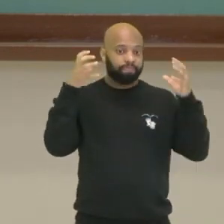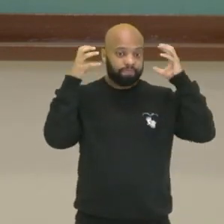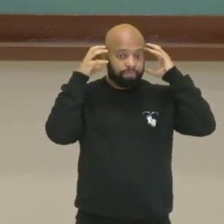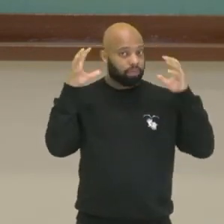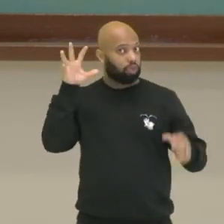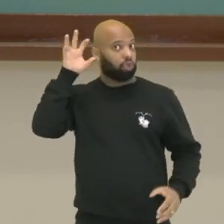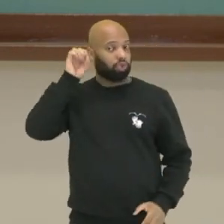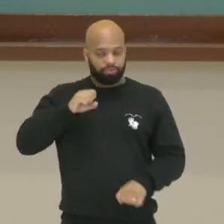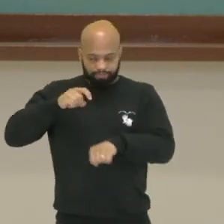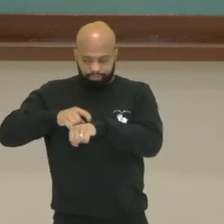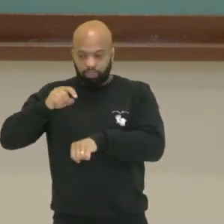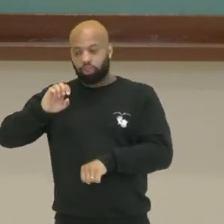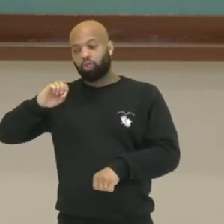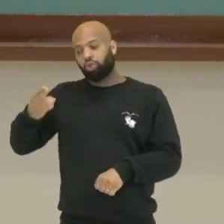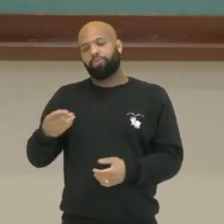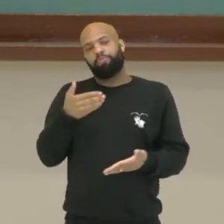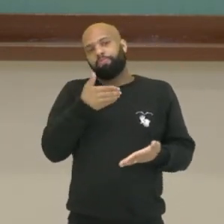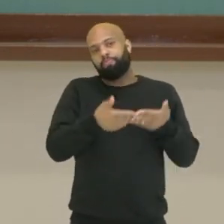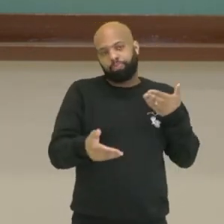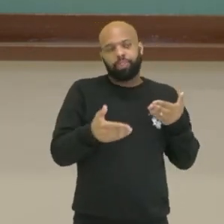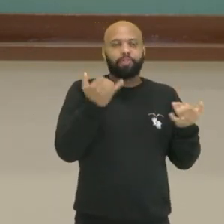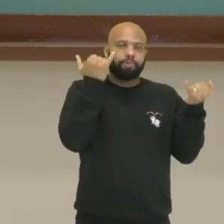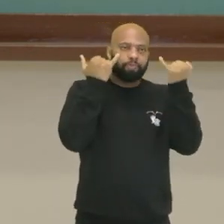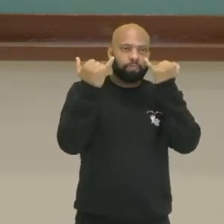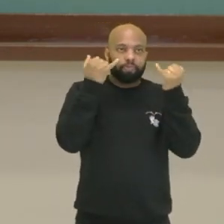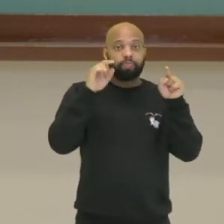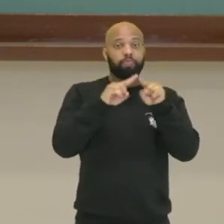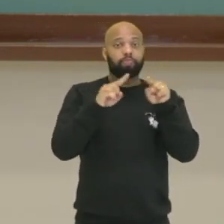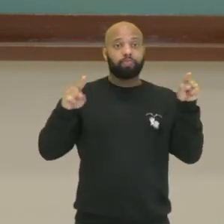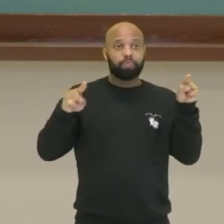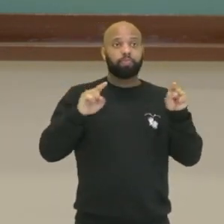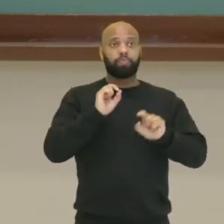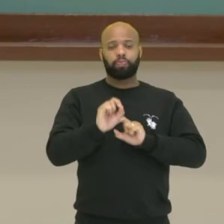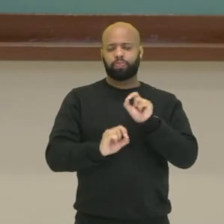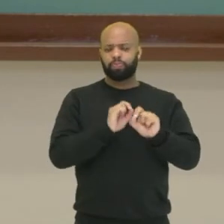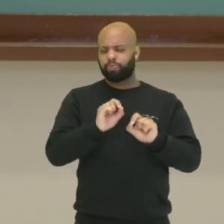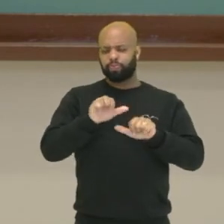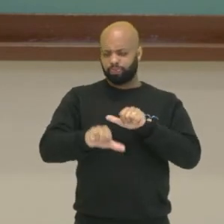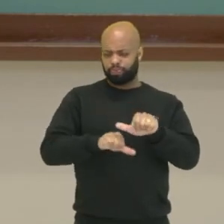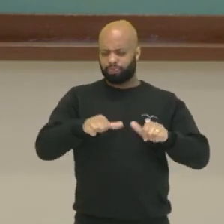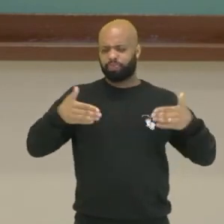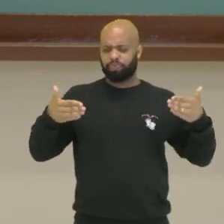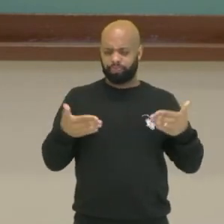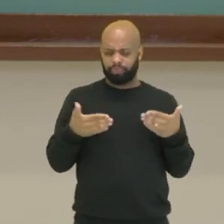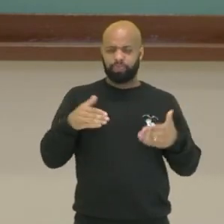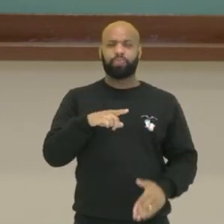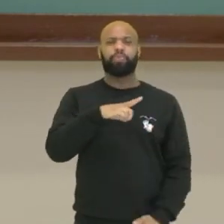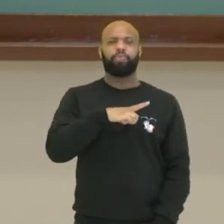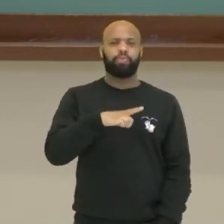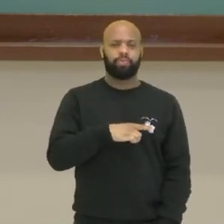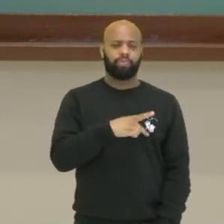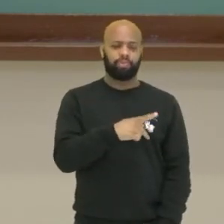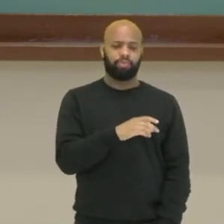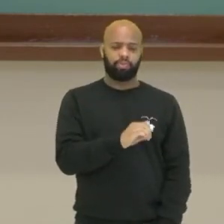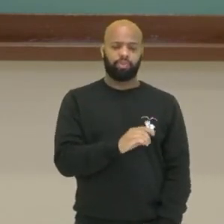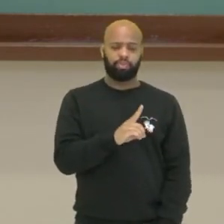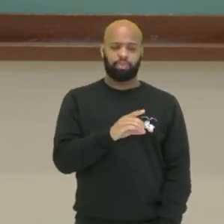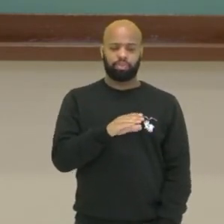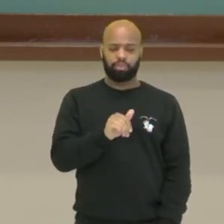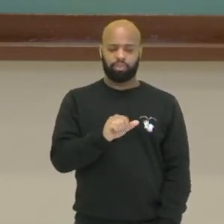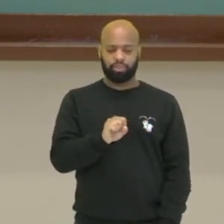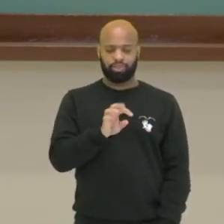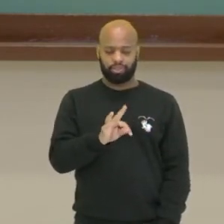naquele momento ou você perde a atração, certo? Mas no caso de um